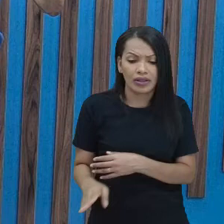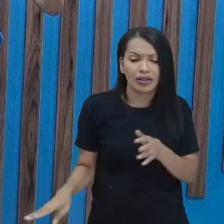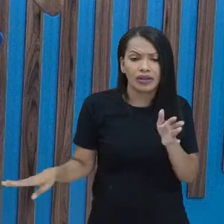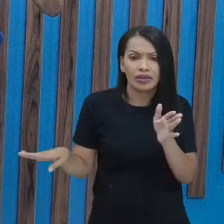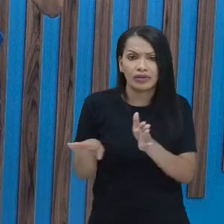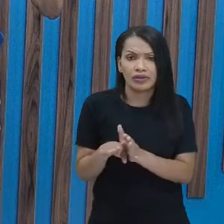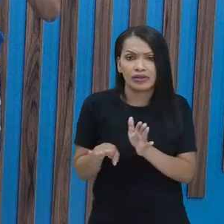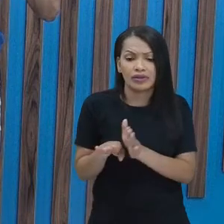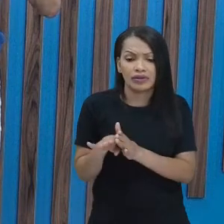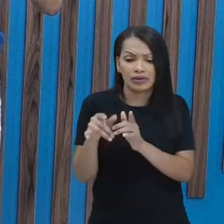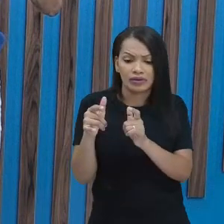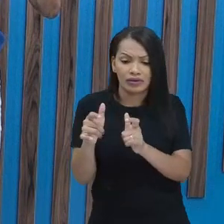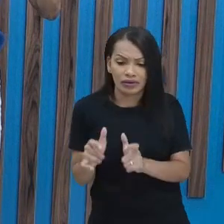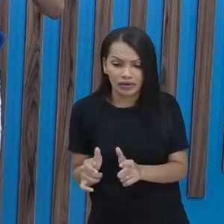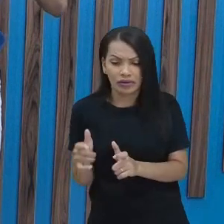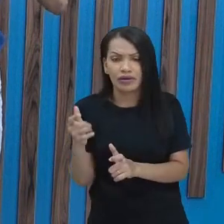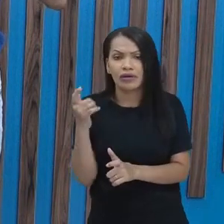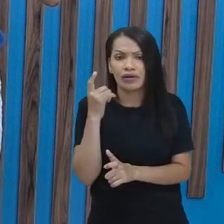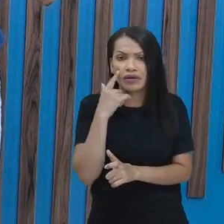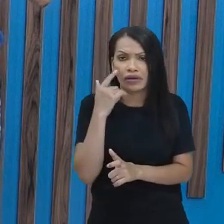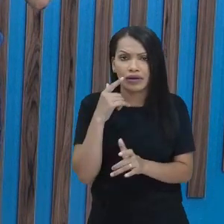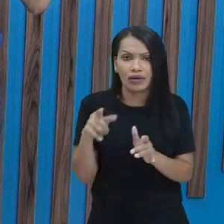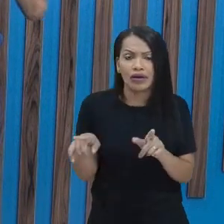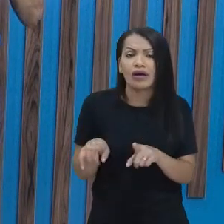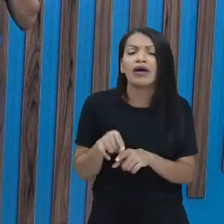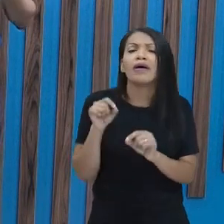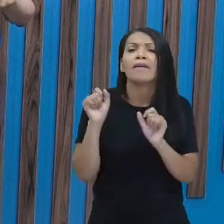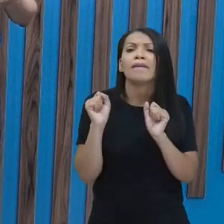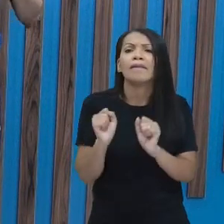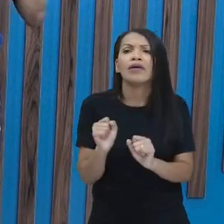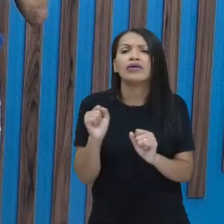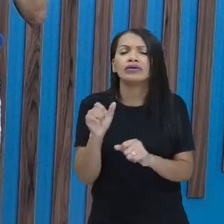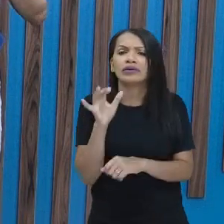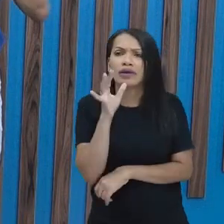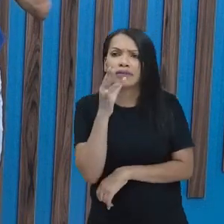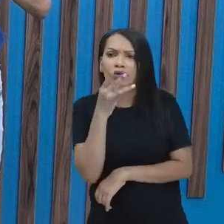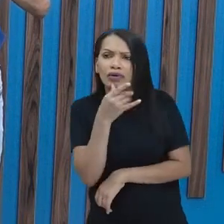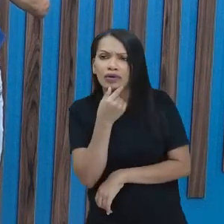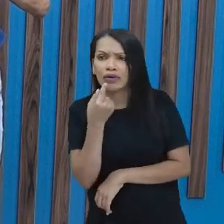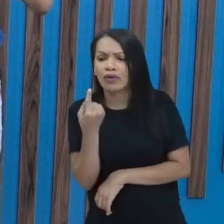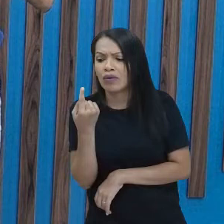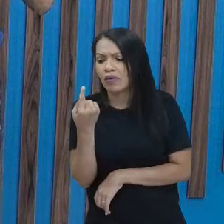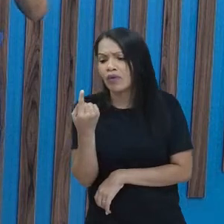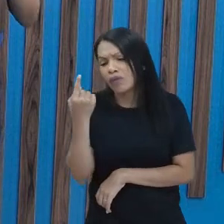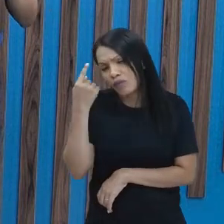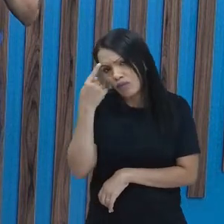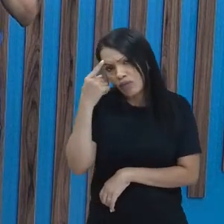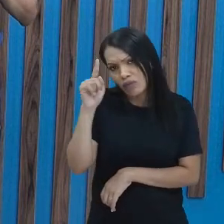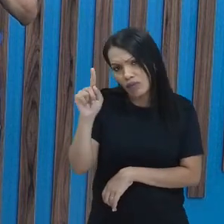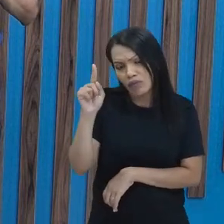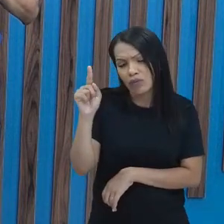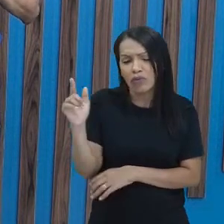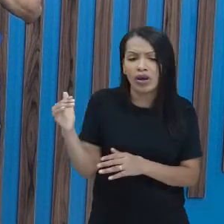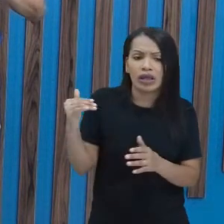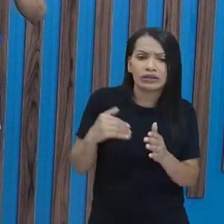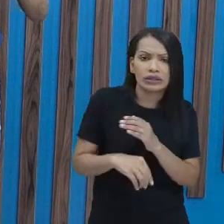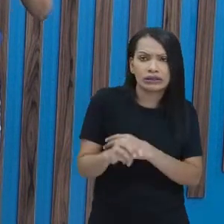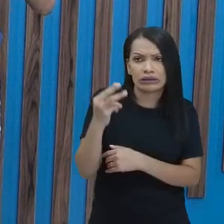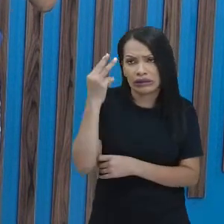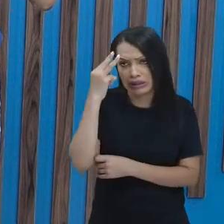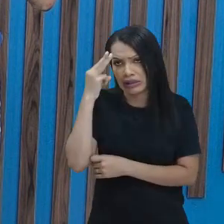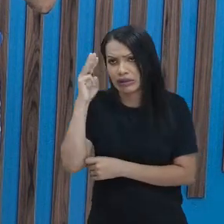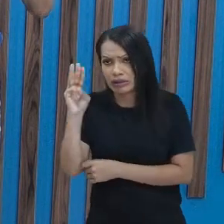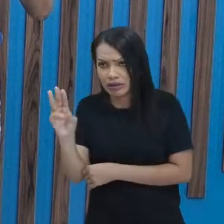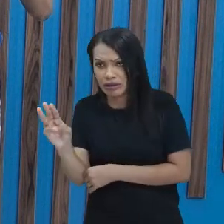no local, né, da entrega, não é? Ela pode demorar de 1 a 3 dias, dependendo da localidade, tá?